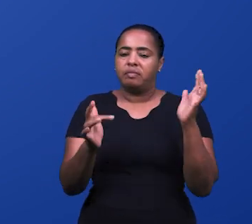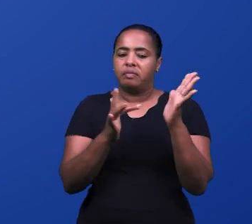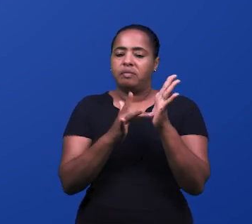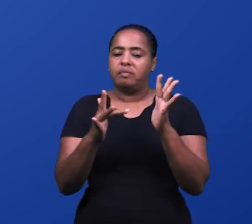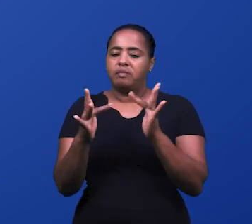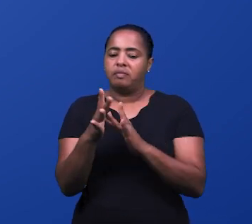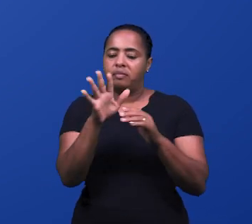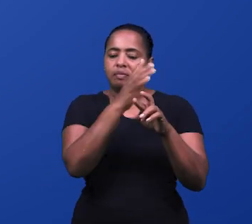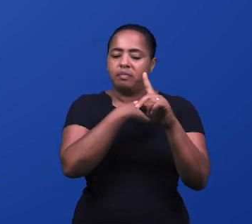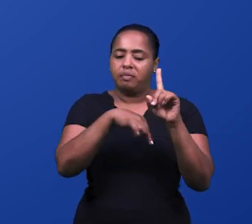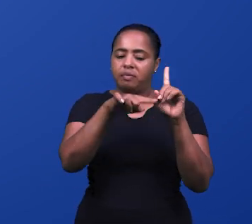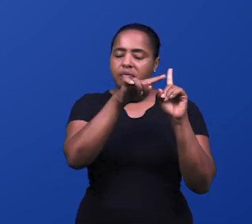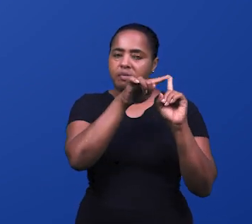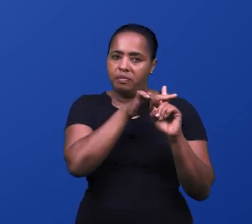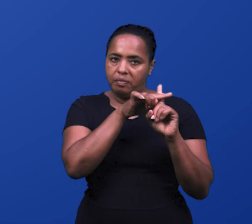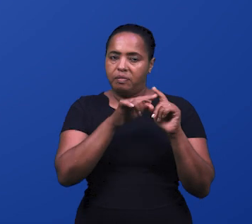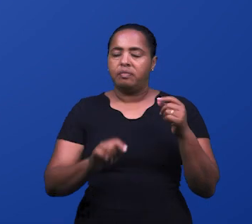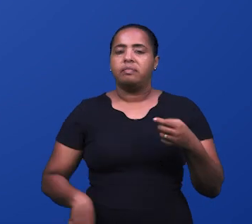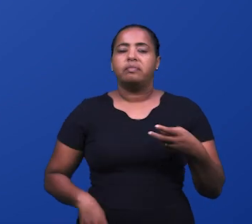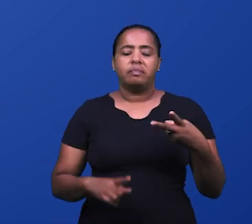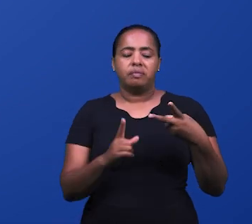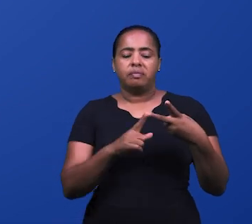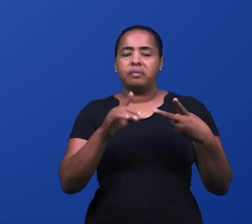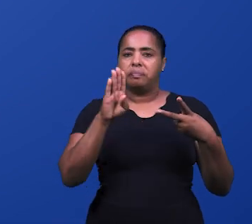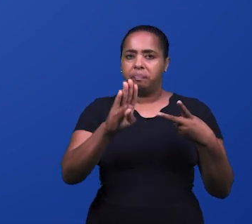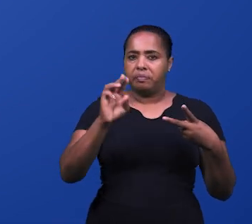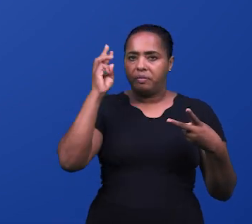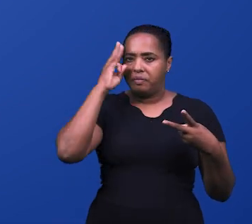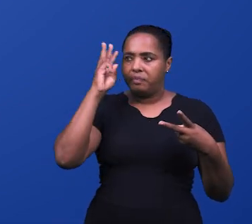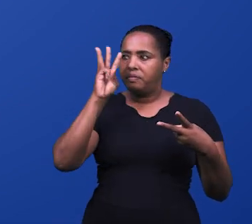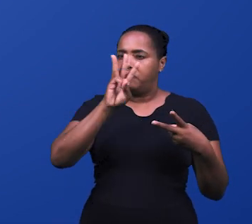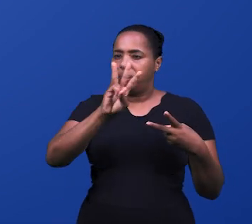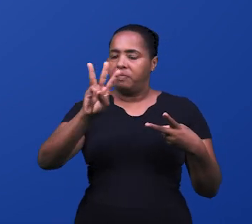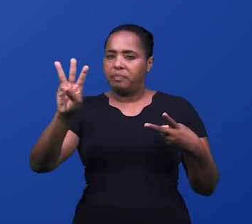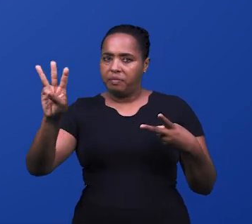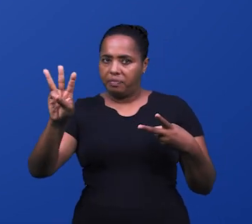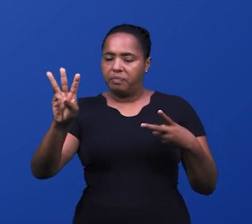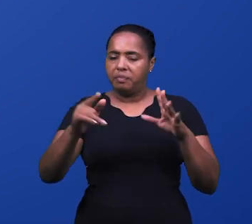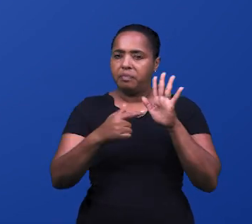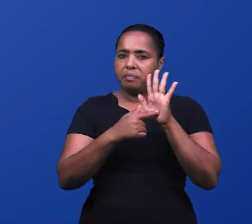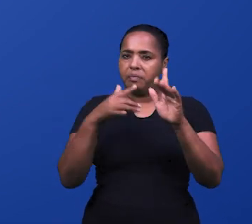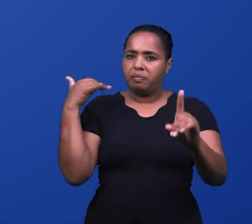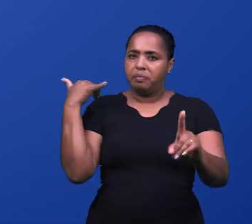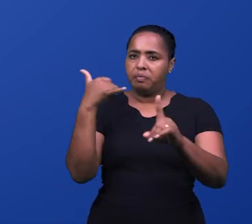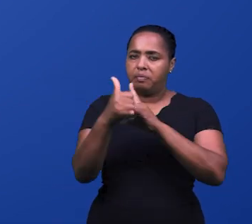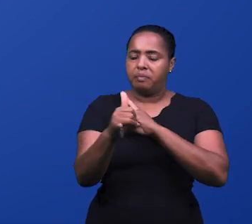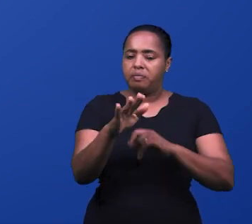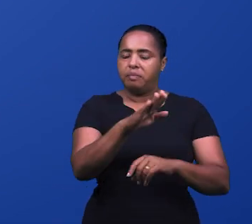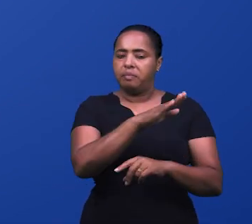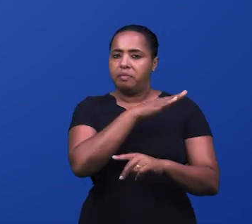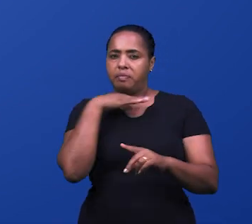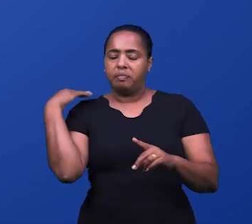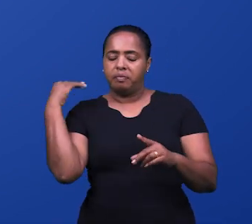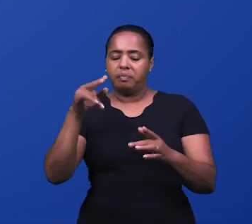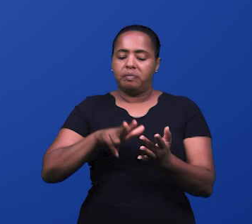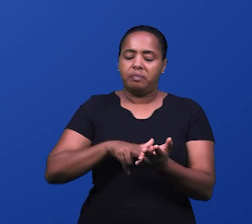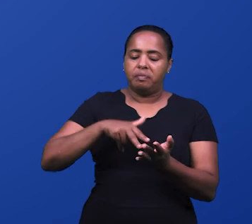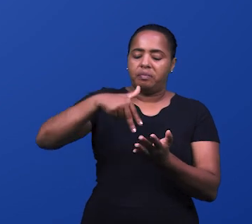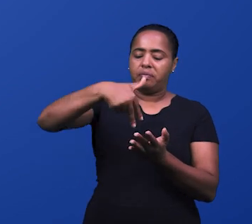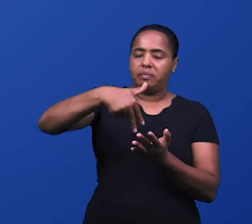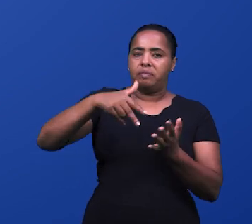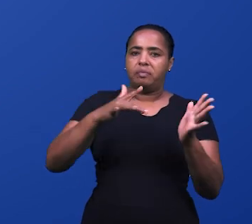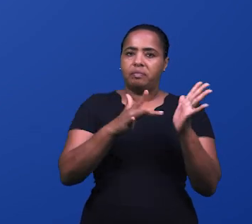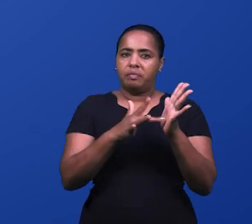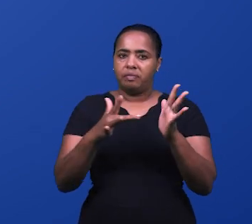a cruz. Letra B, o terceiro dia, aponta profeticamente para a morte e ressurreição do